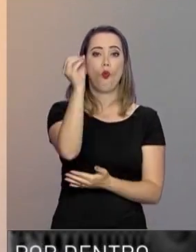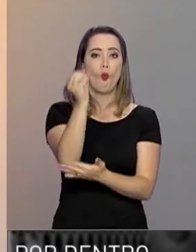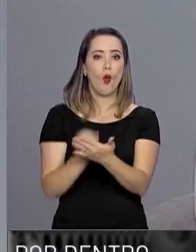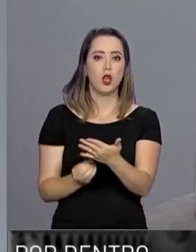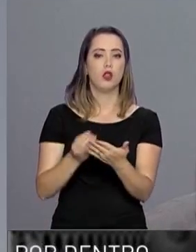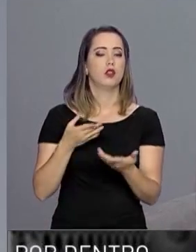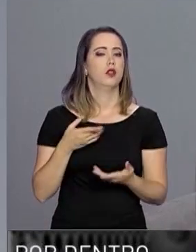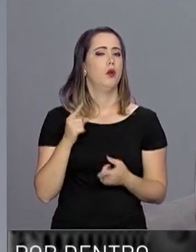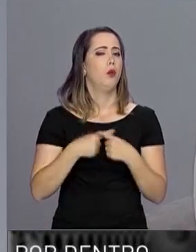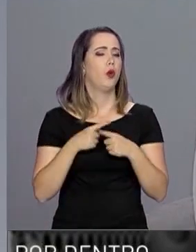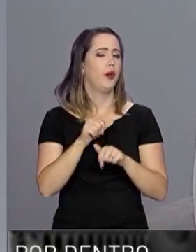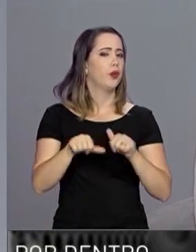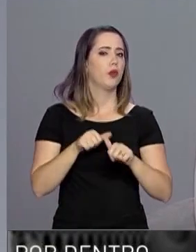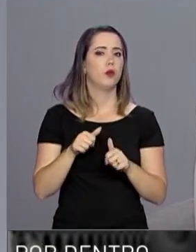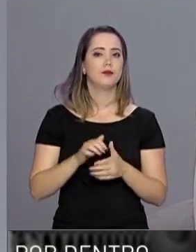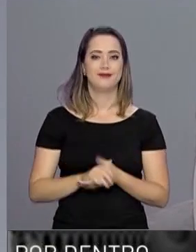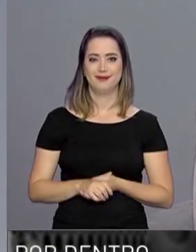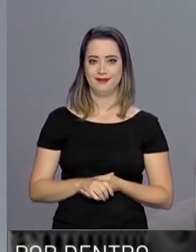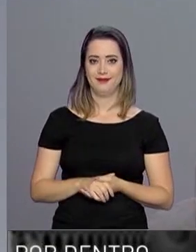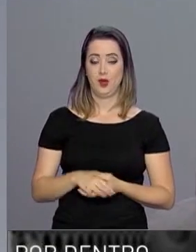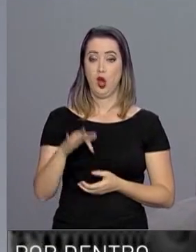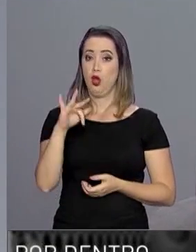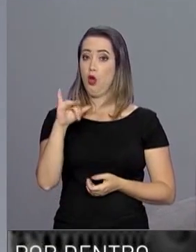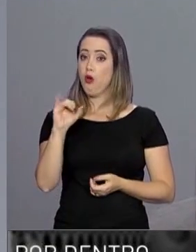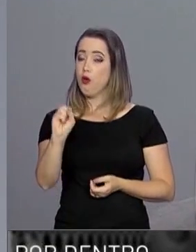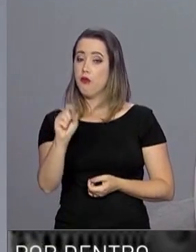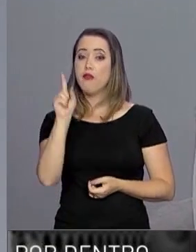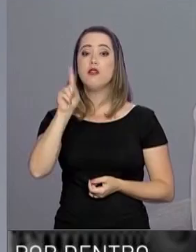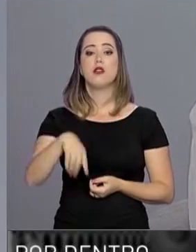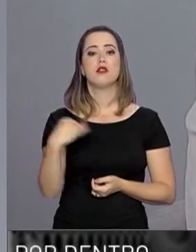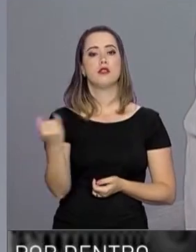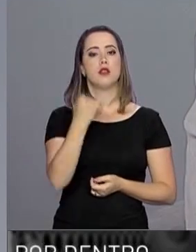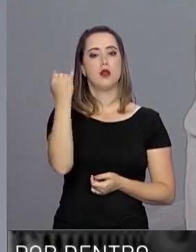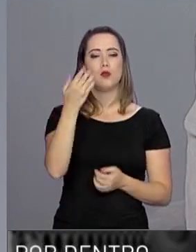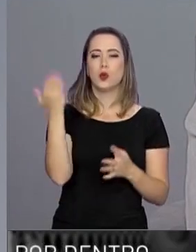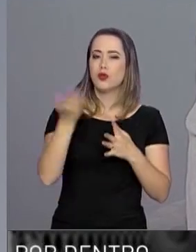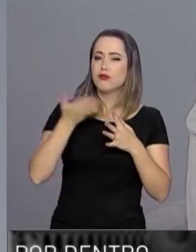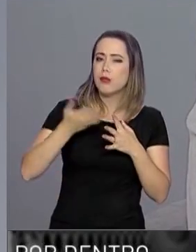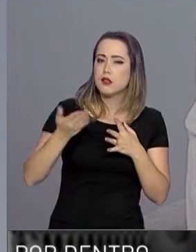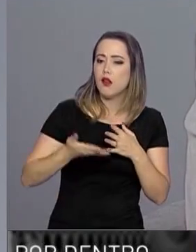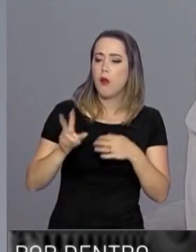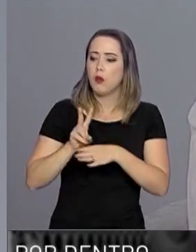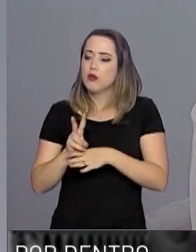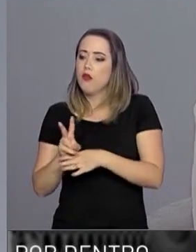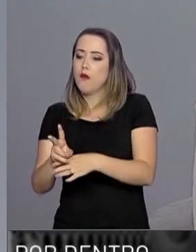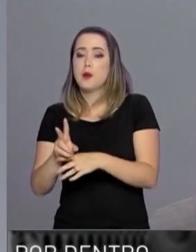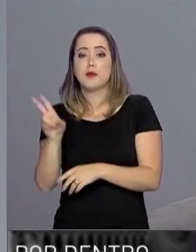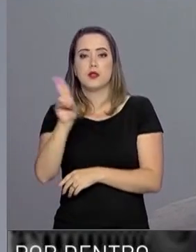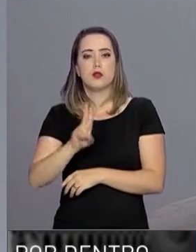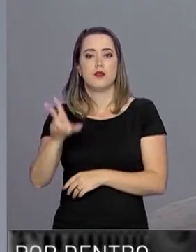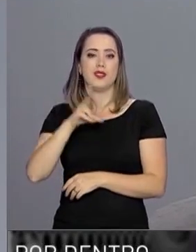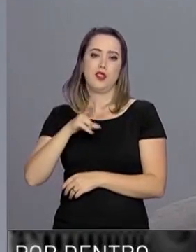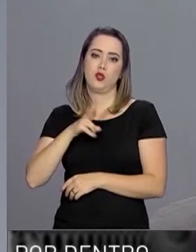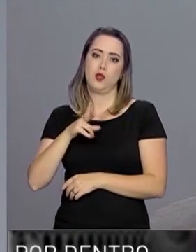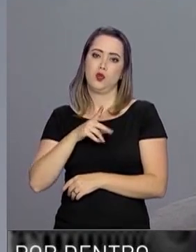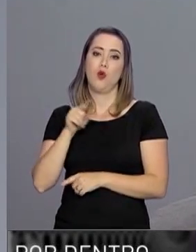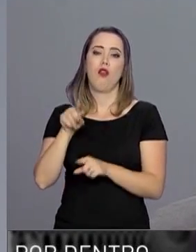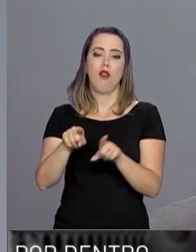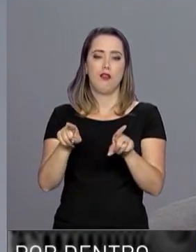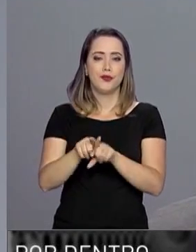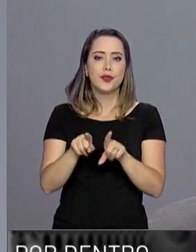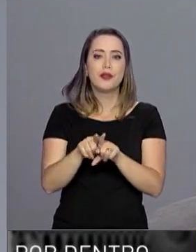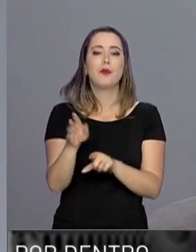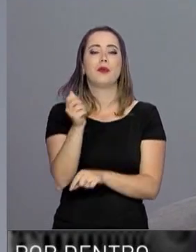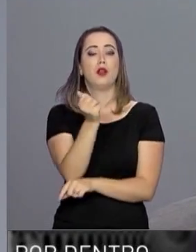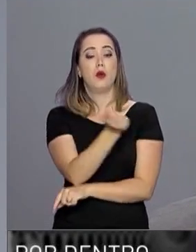programa? O FIES é um programa muito importante para o financiamento para as universidades privadas, mas essencialmente para